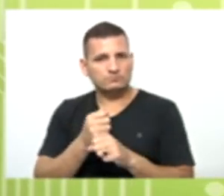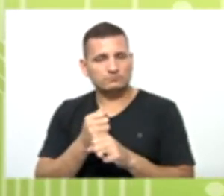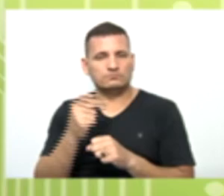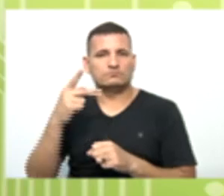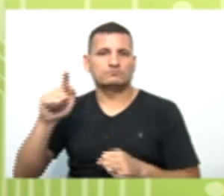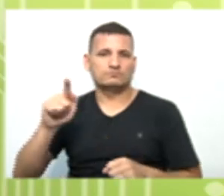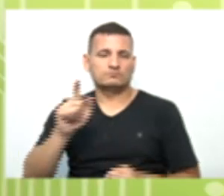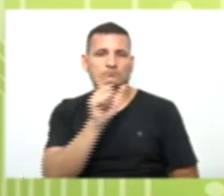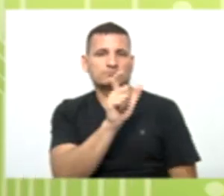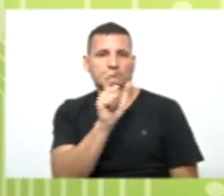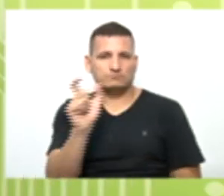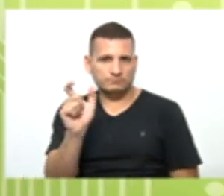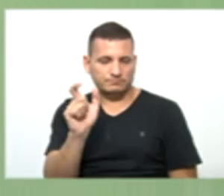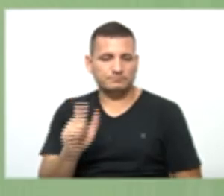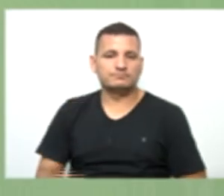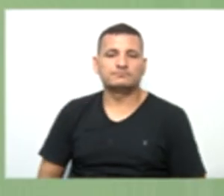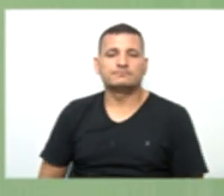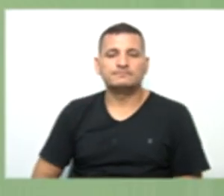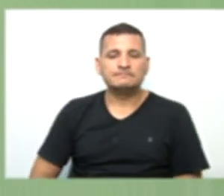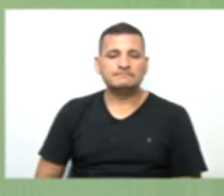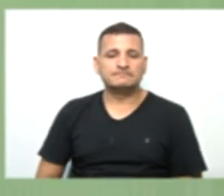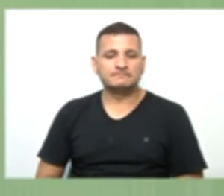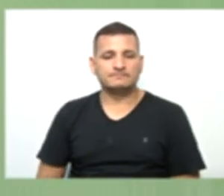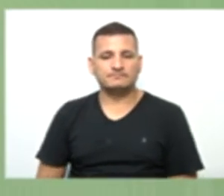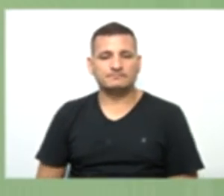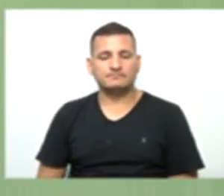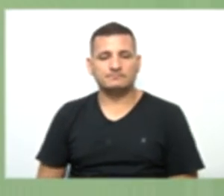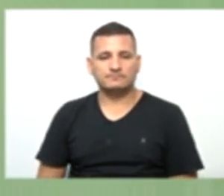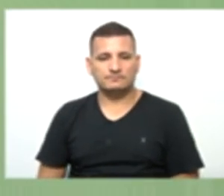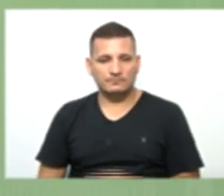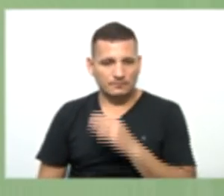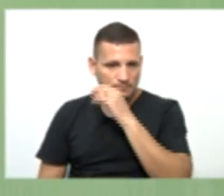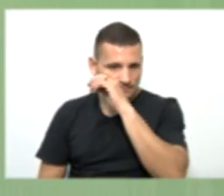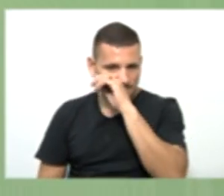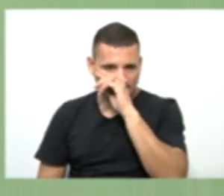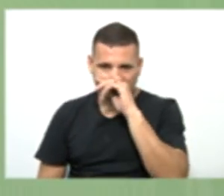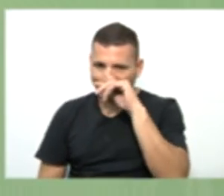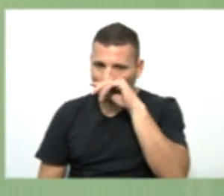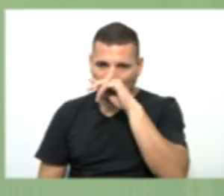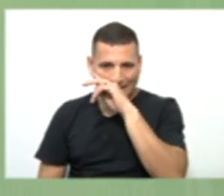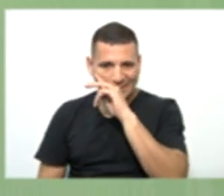página. Seguindo, então, nós vamos